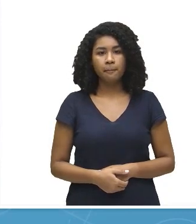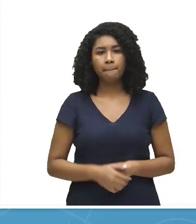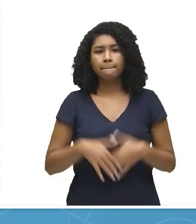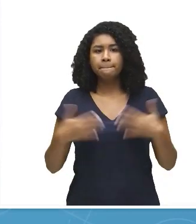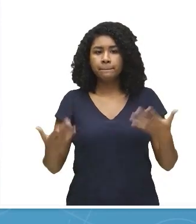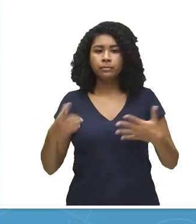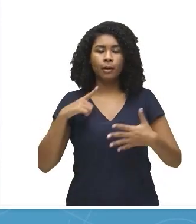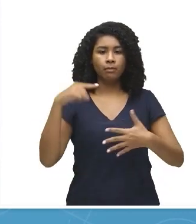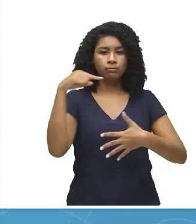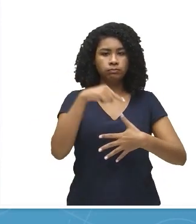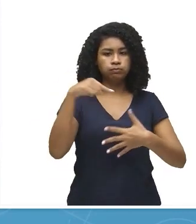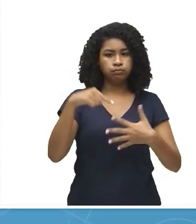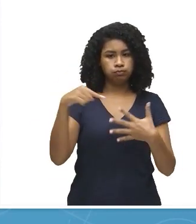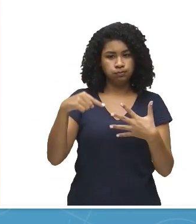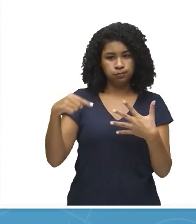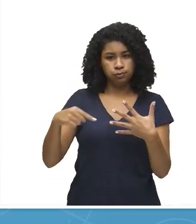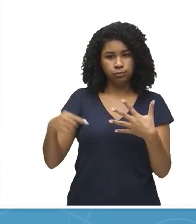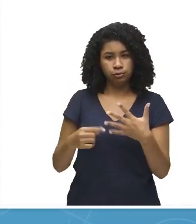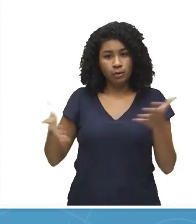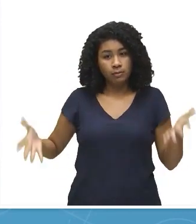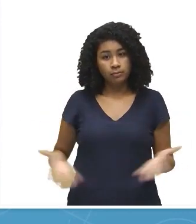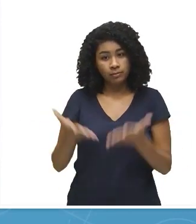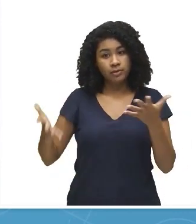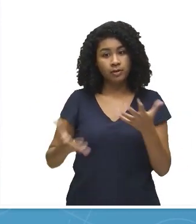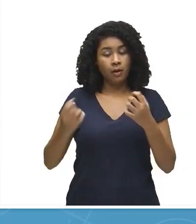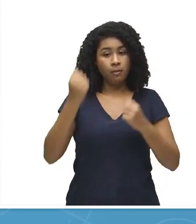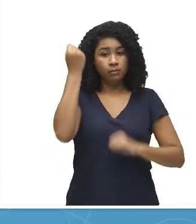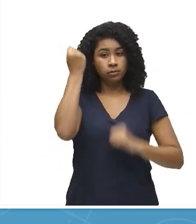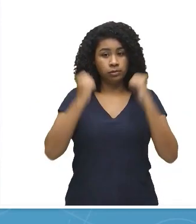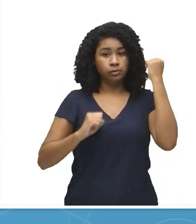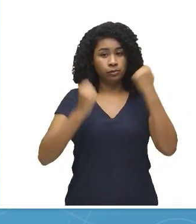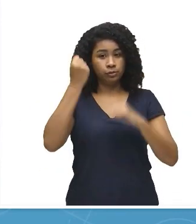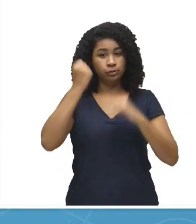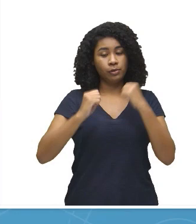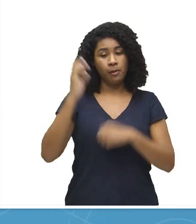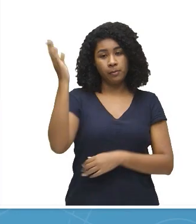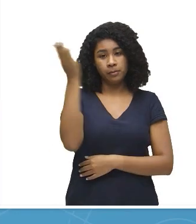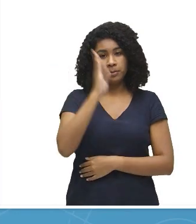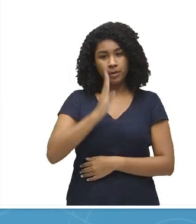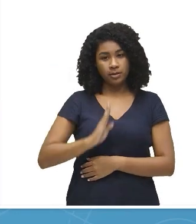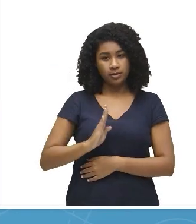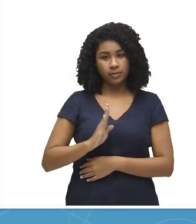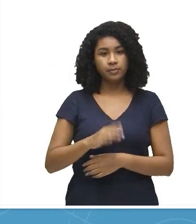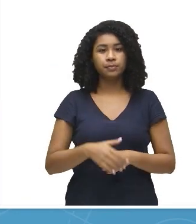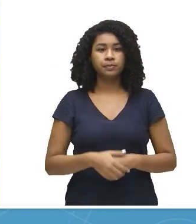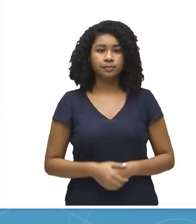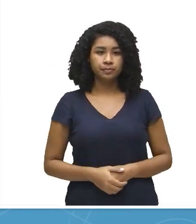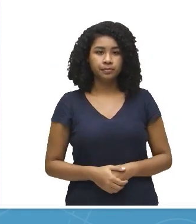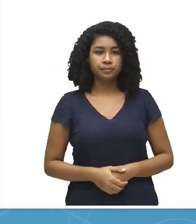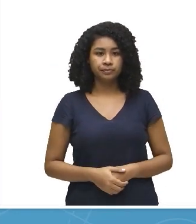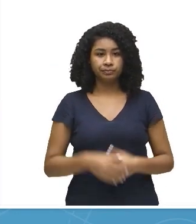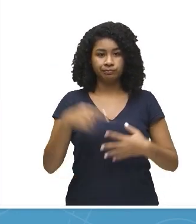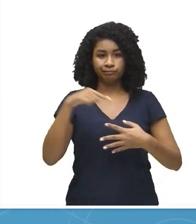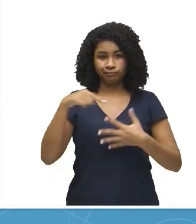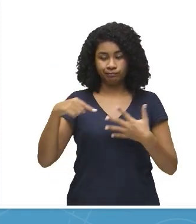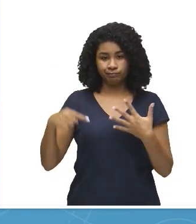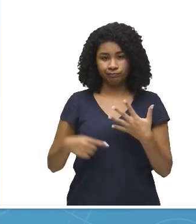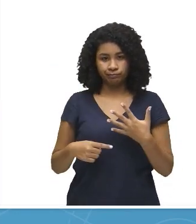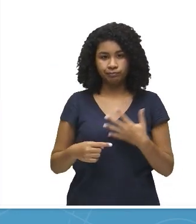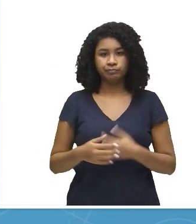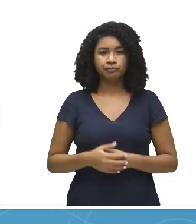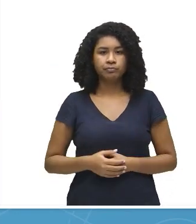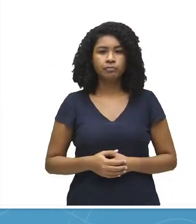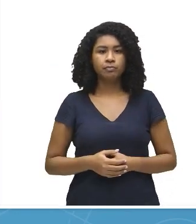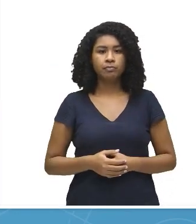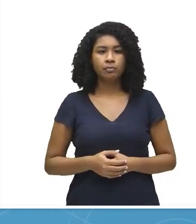que contribuíram para a industrialização aqui no Brasil, né? Aí nós temos alguns fatores, olha. O que fez com